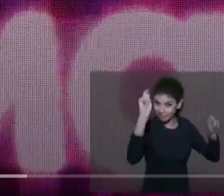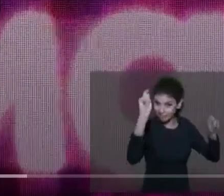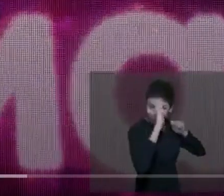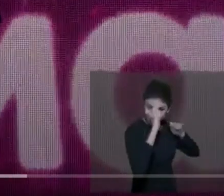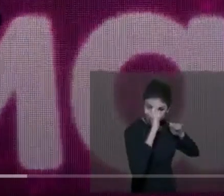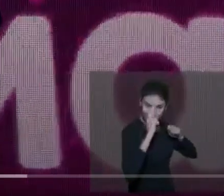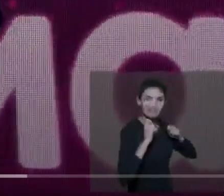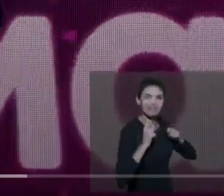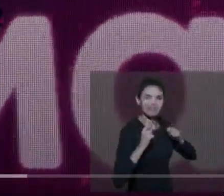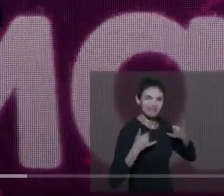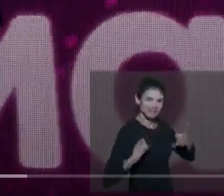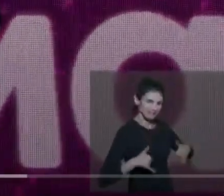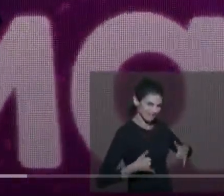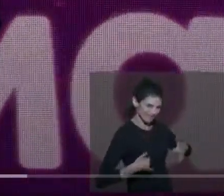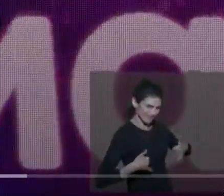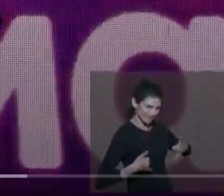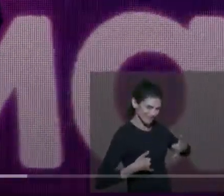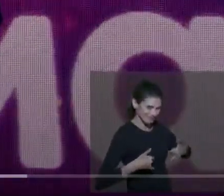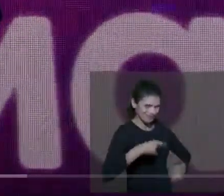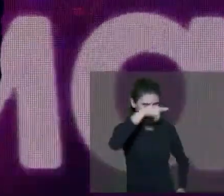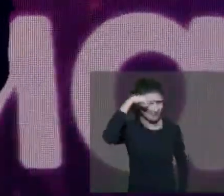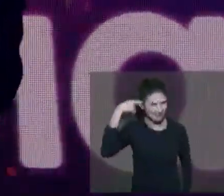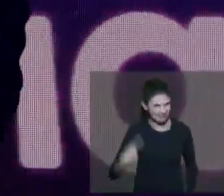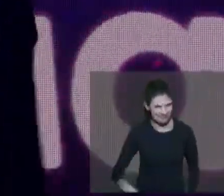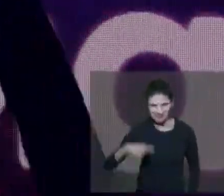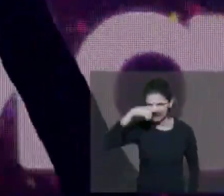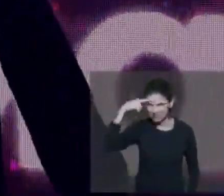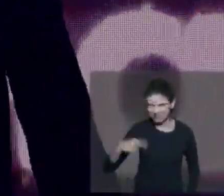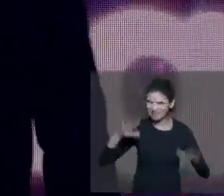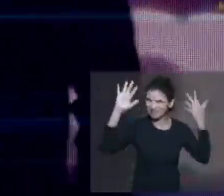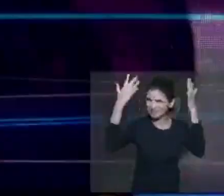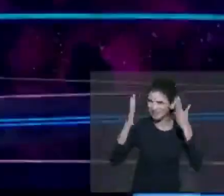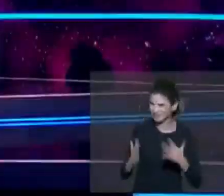Barões da Pisadinha, da Black das Blacks Magalu.